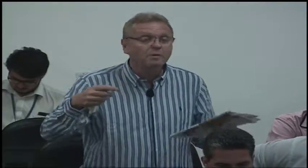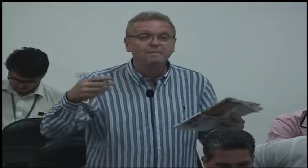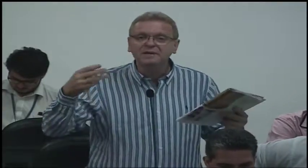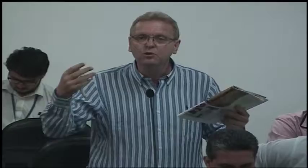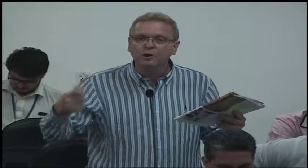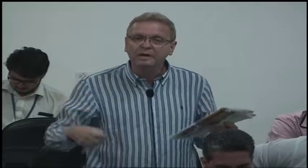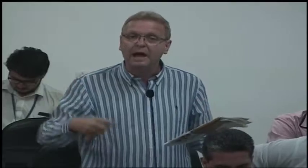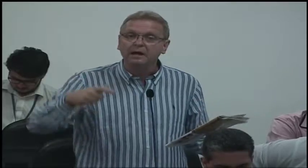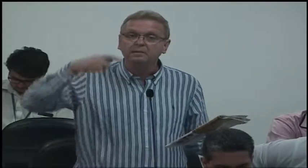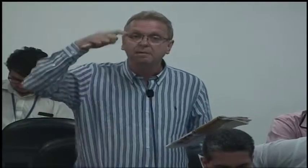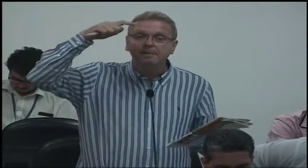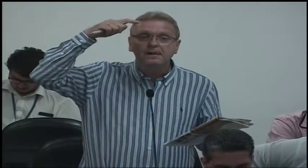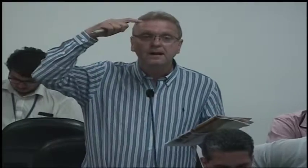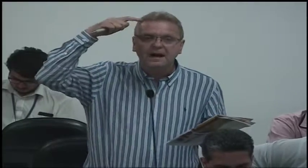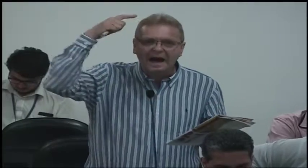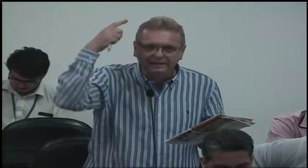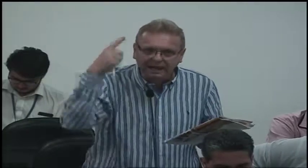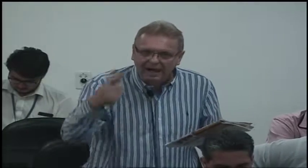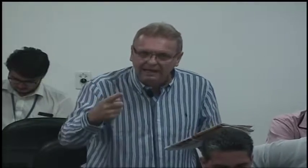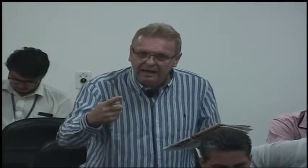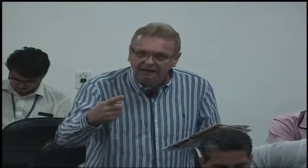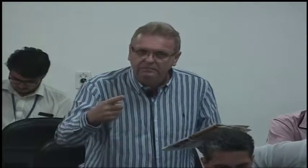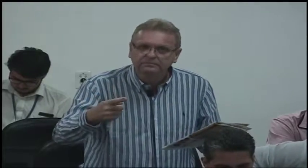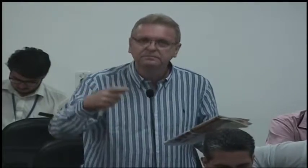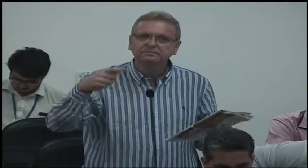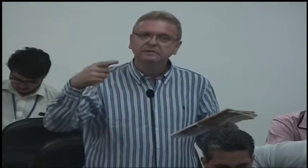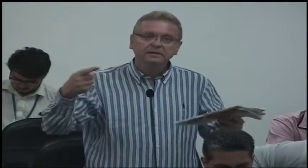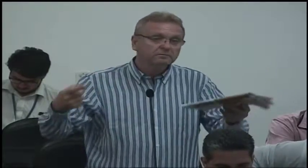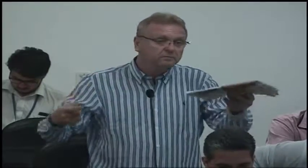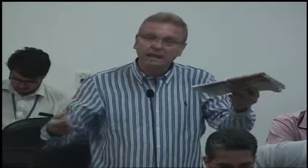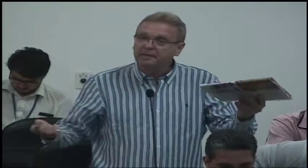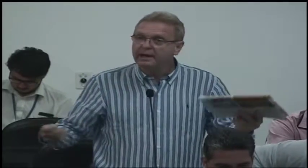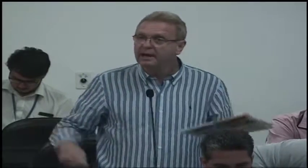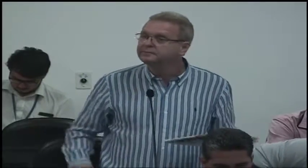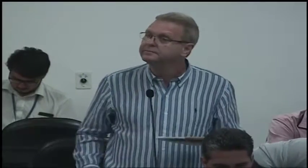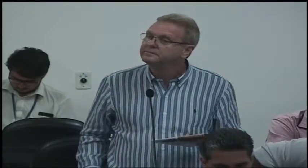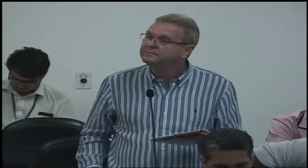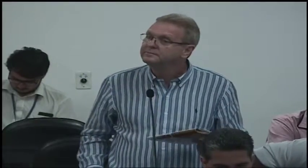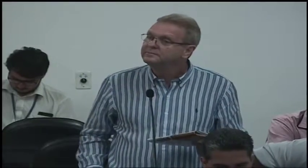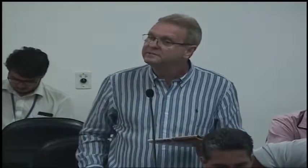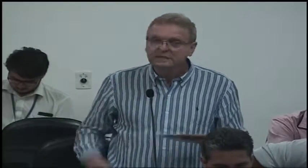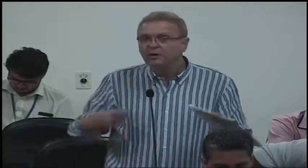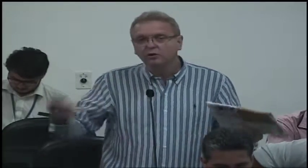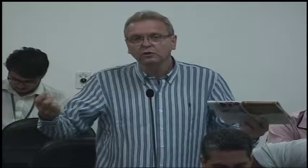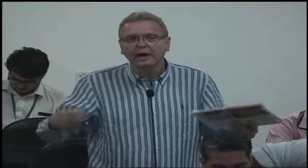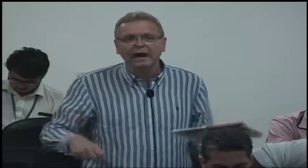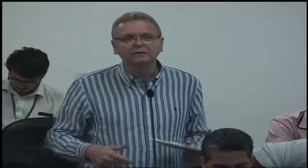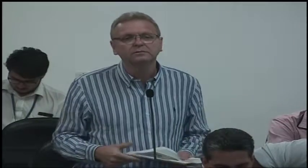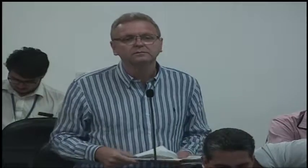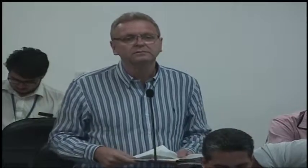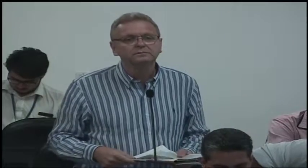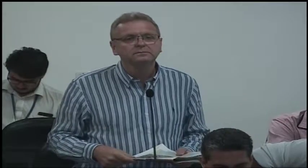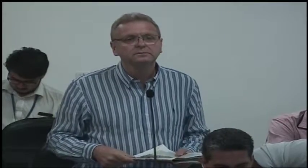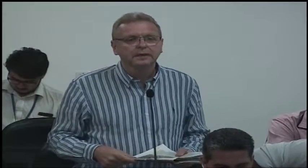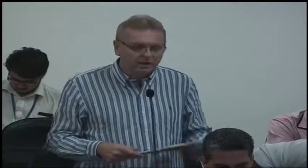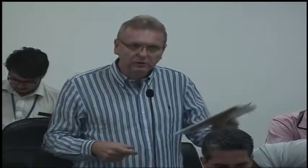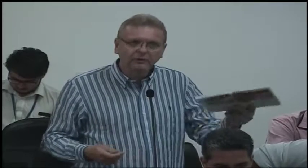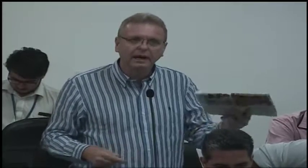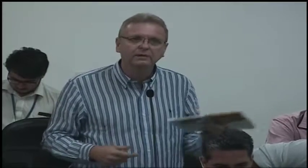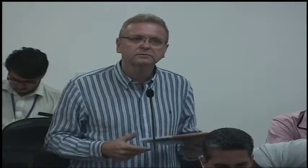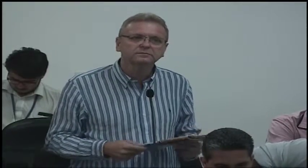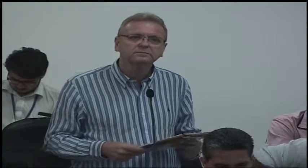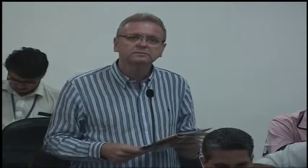o que uma minoria canalha quer pregar. Senão eu que estou errado.